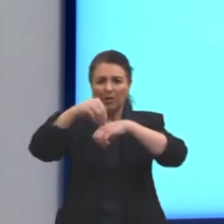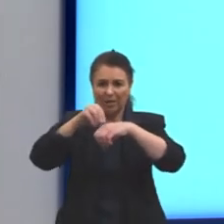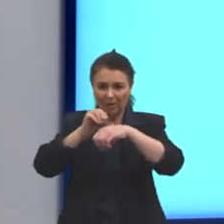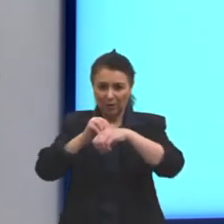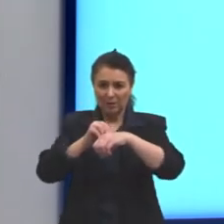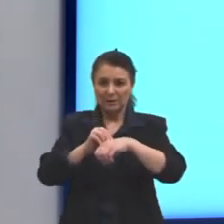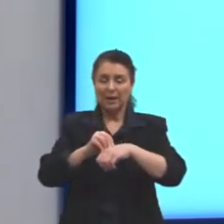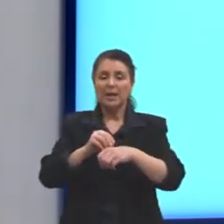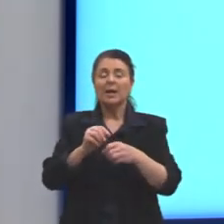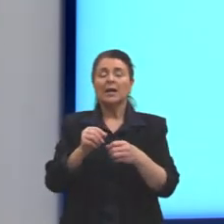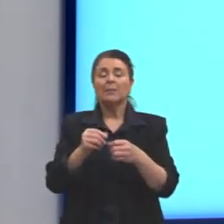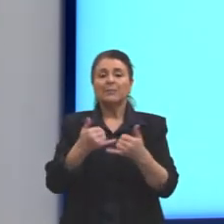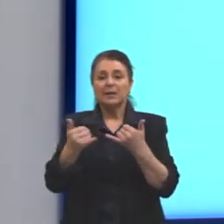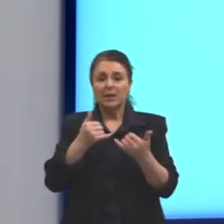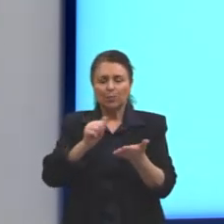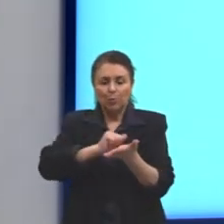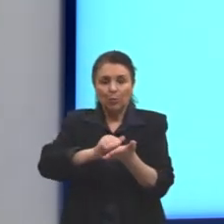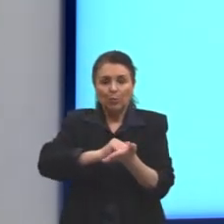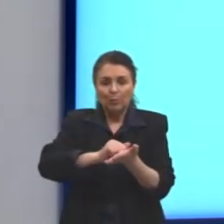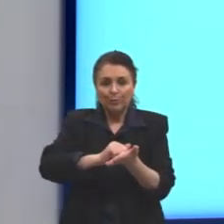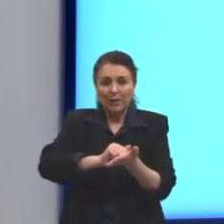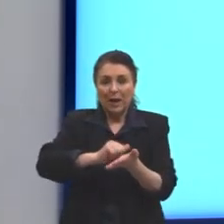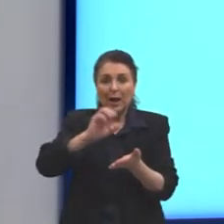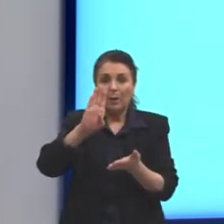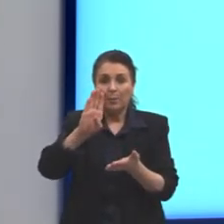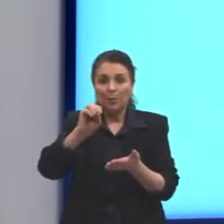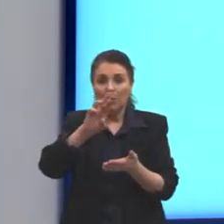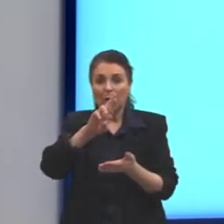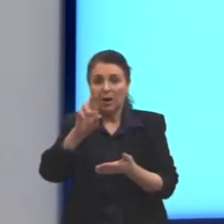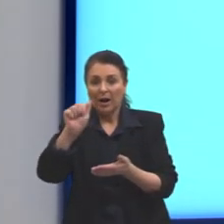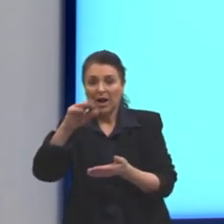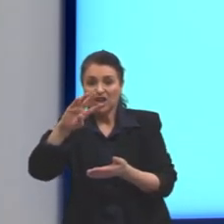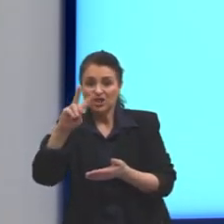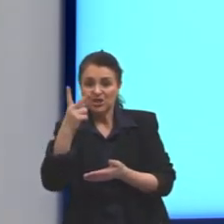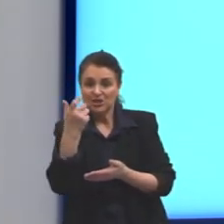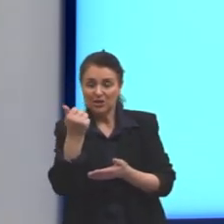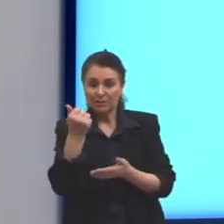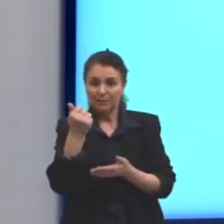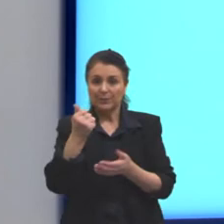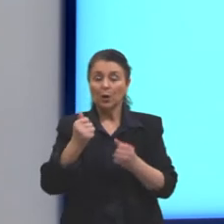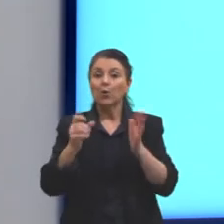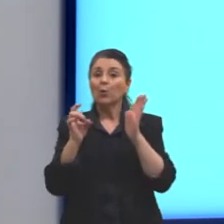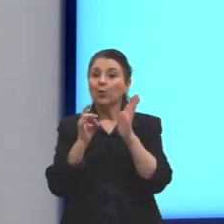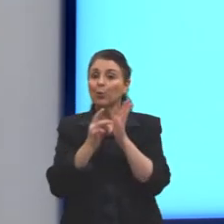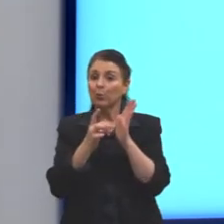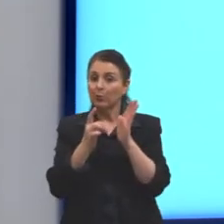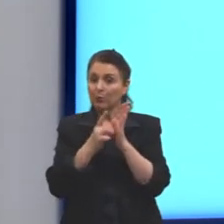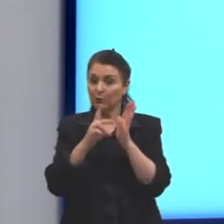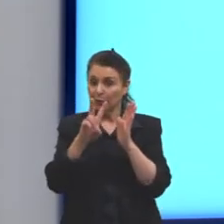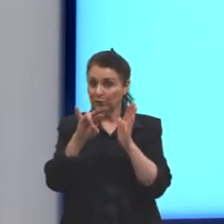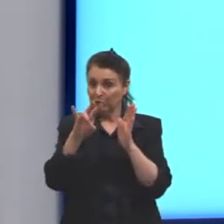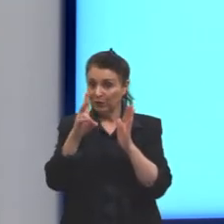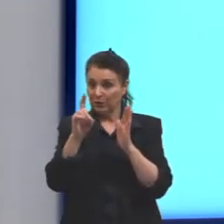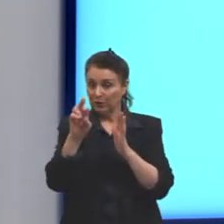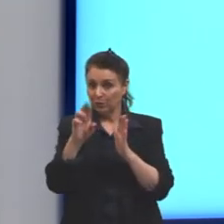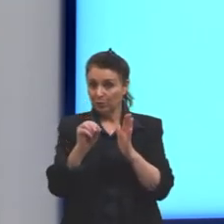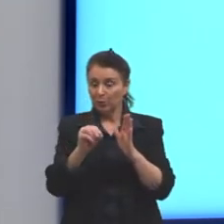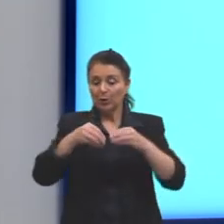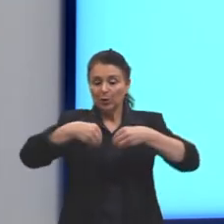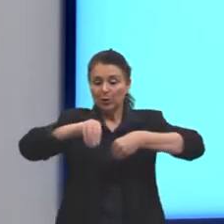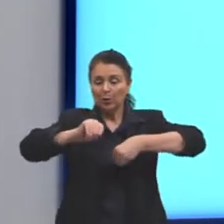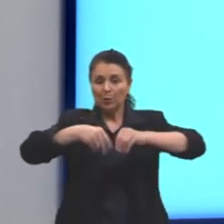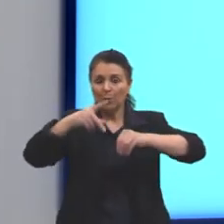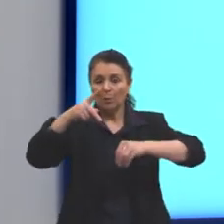tá borracha eu coloquei um pneu aqui mas qualquer material de borracha o vidro e plástico tá